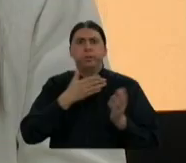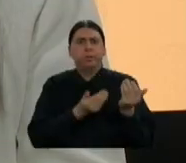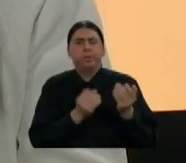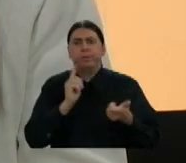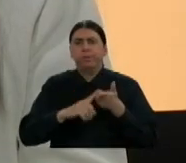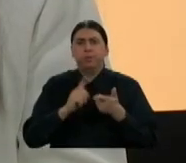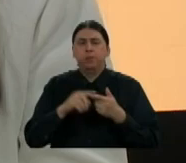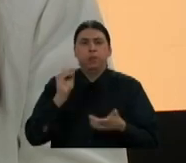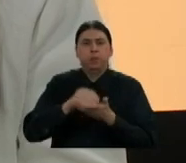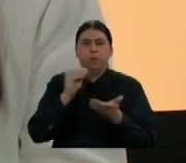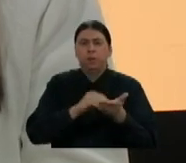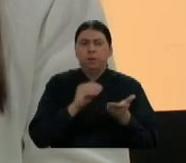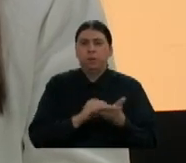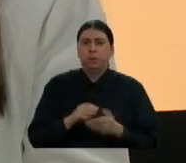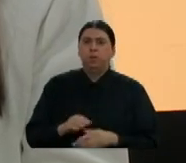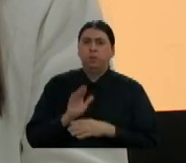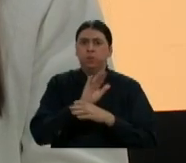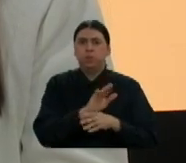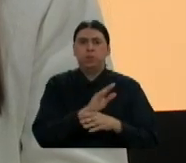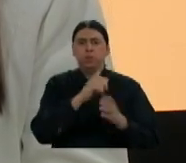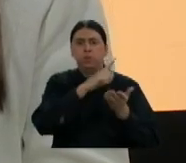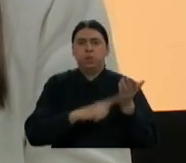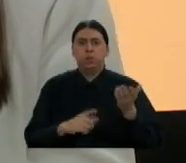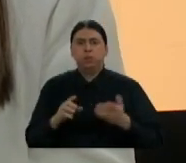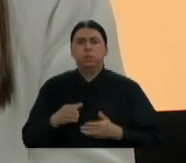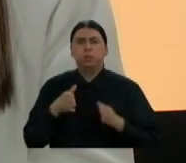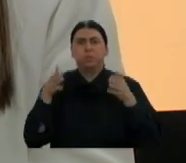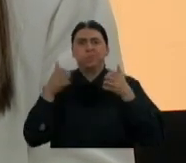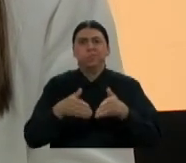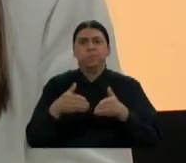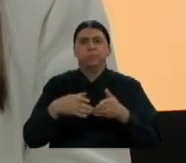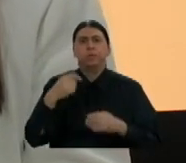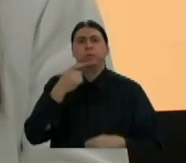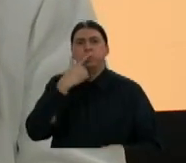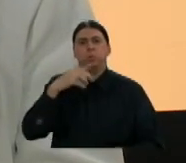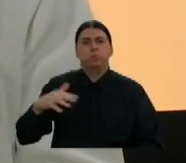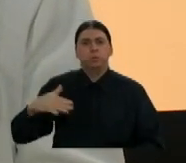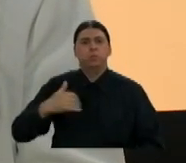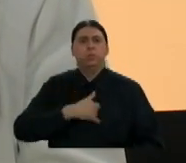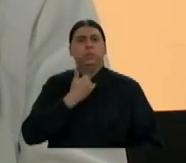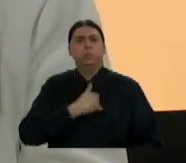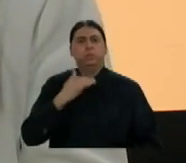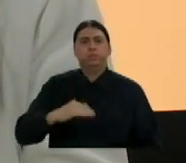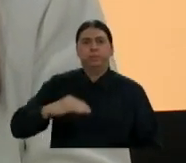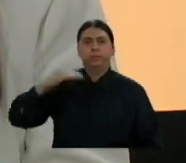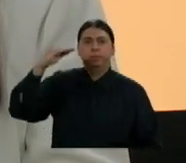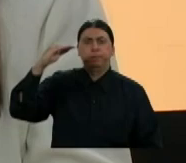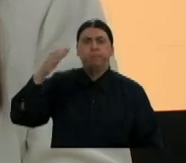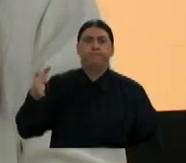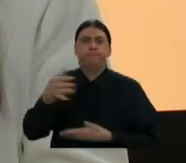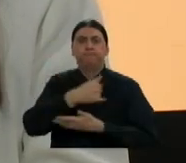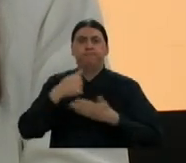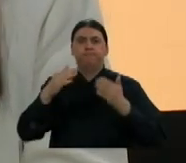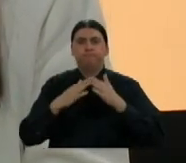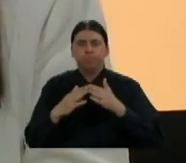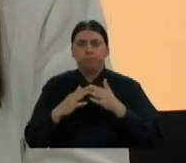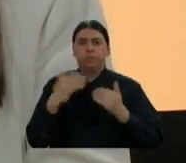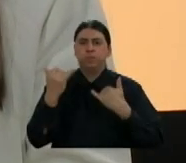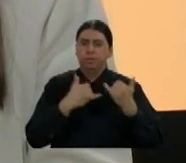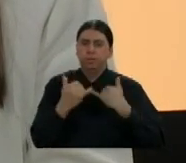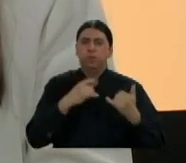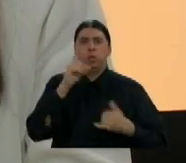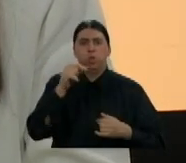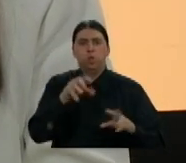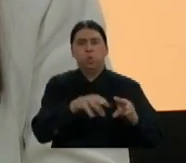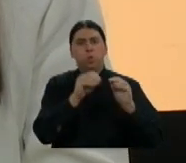suficiente para se dar os encaminhamentos necessários e as crianças acabam crescendo nos abrigos por exemplo esses dez que foram adotados a